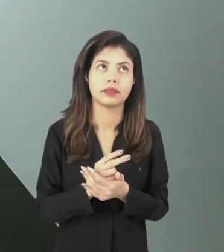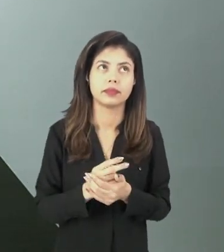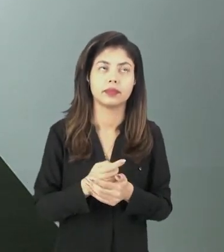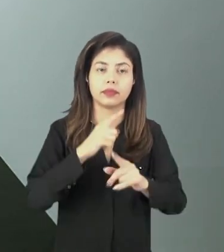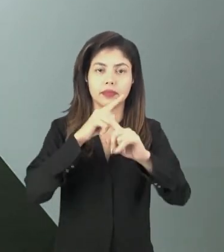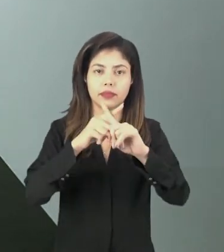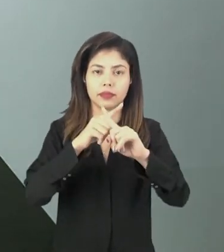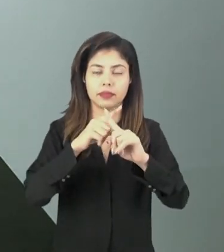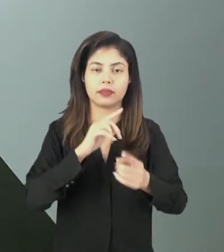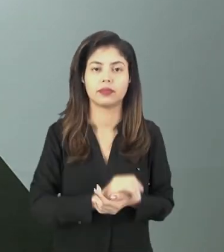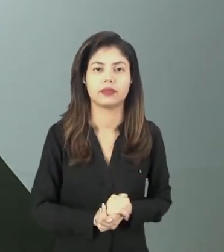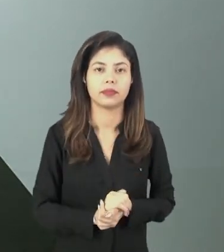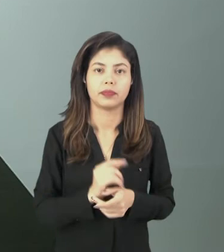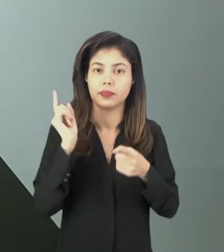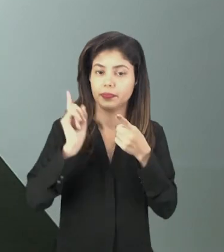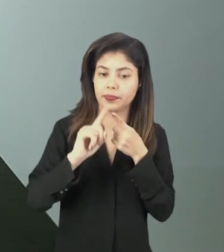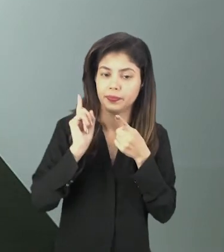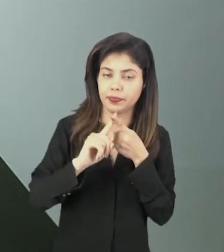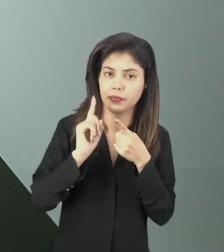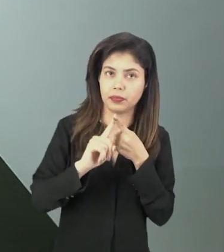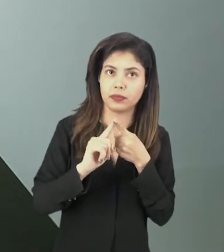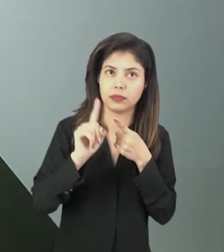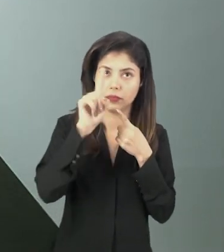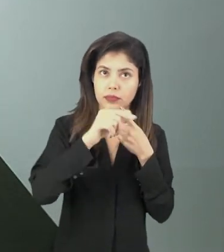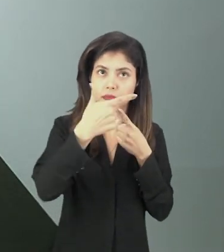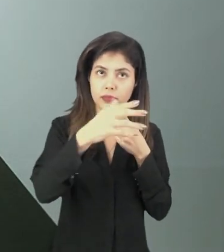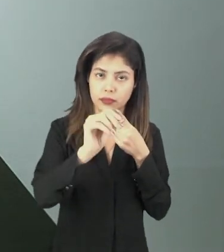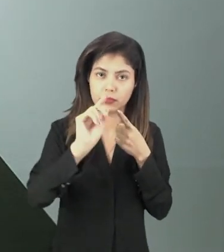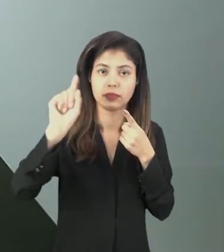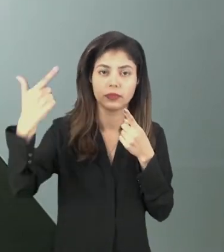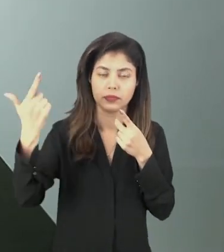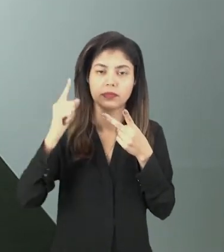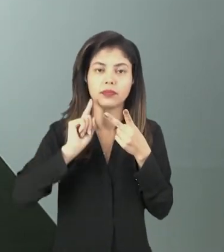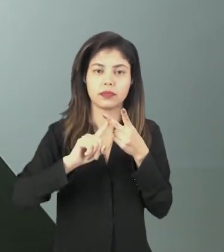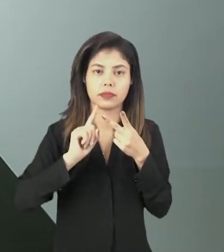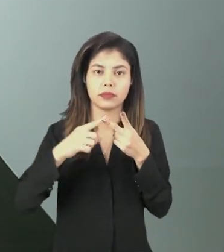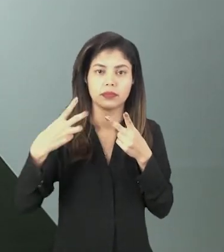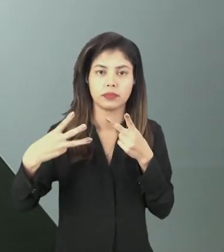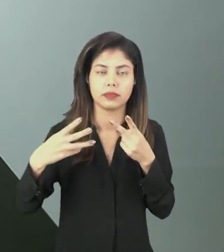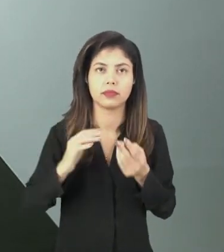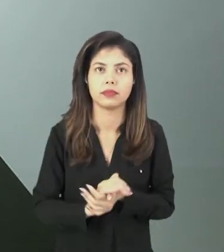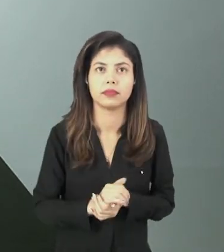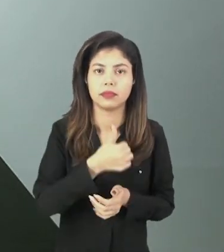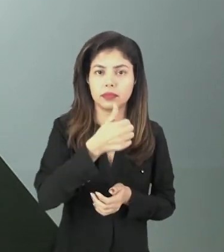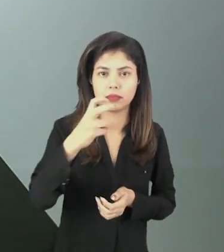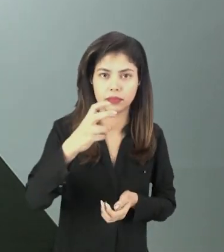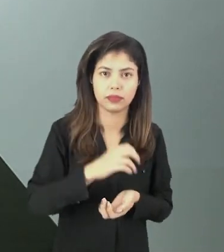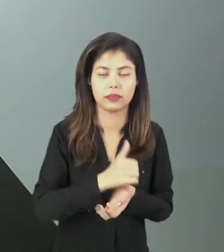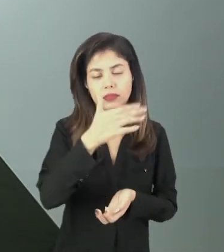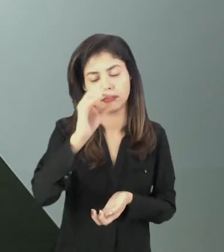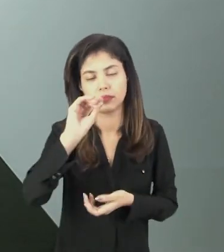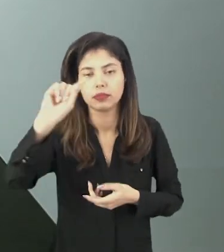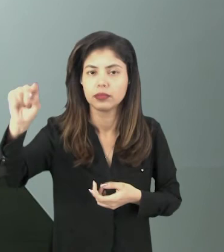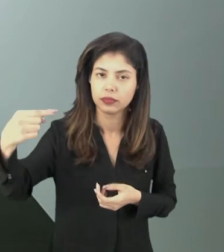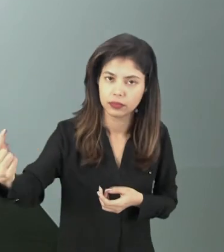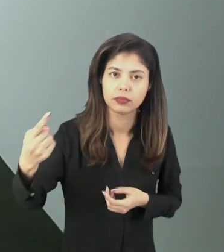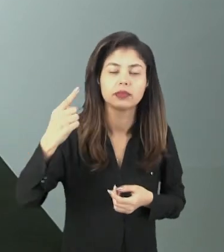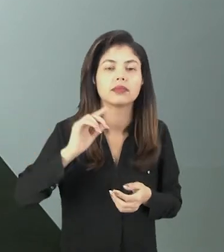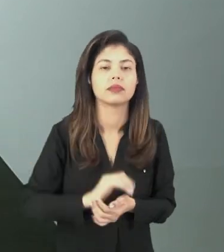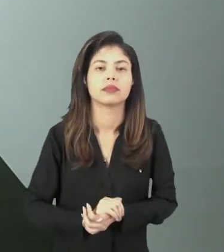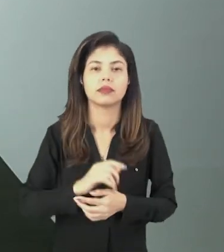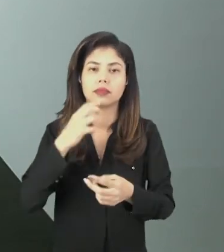ele a aplicação faz primeiro o redondo 20 depois do três por exemplo se fosse 9:45